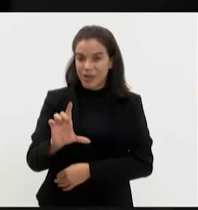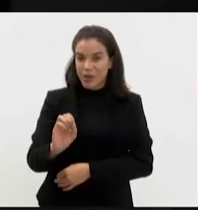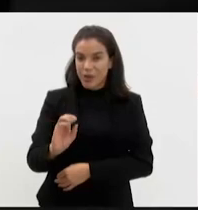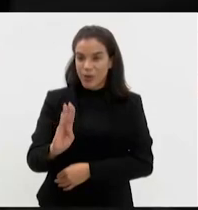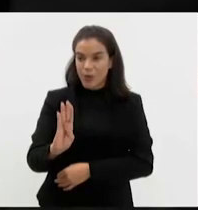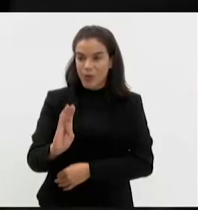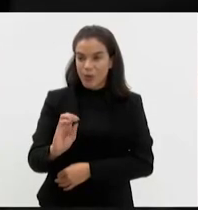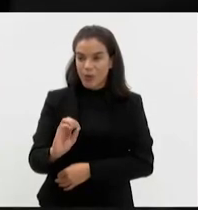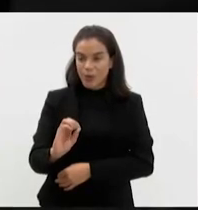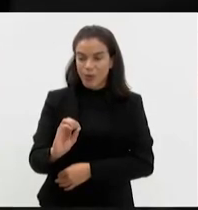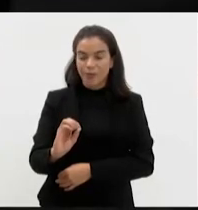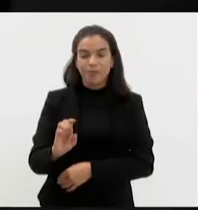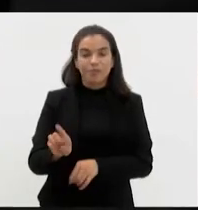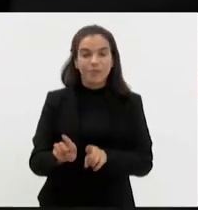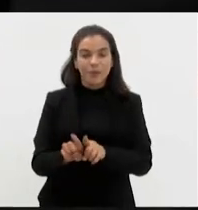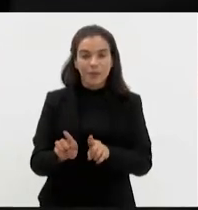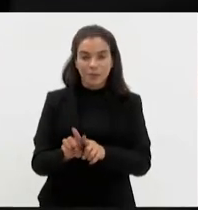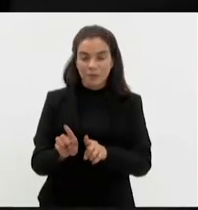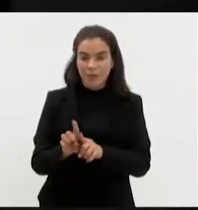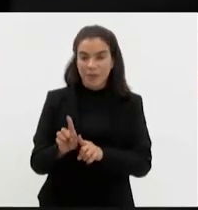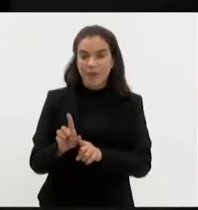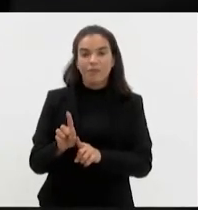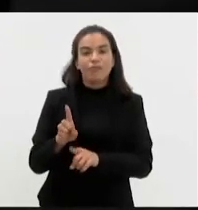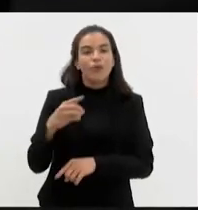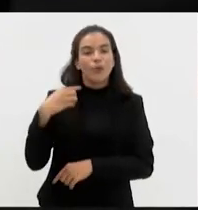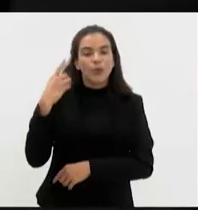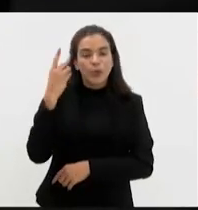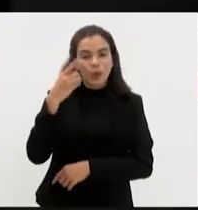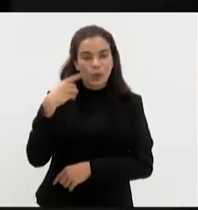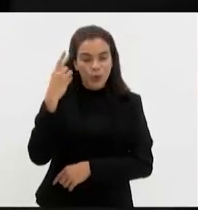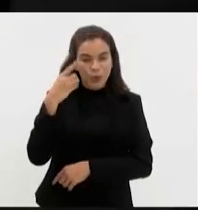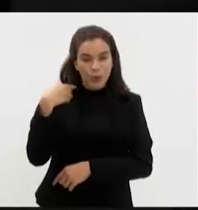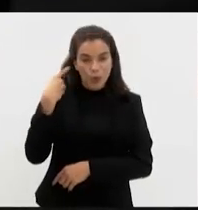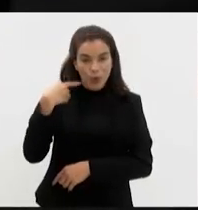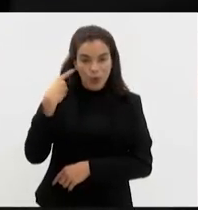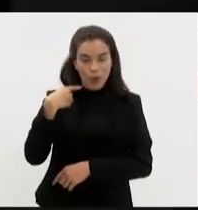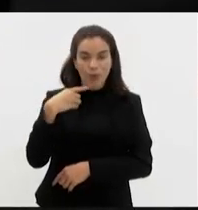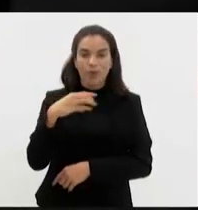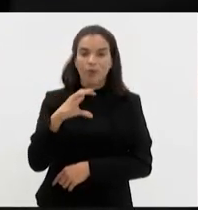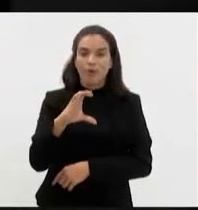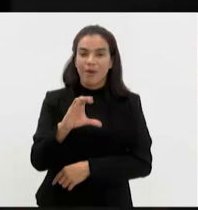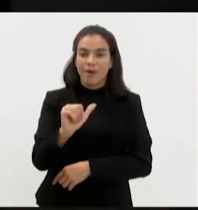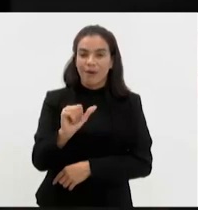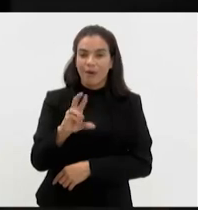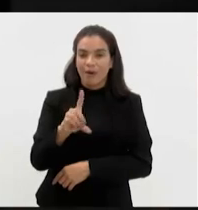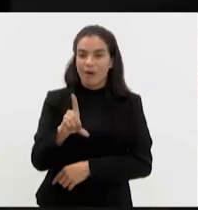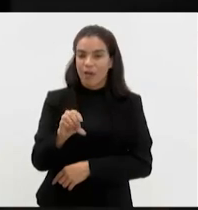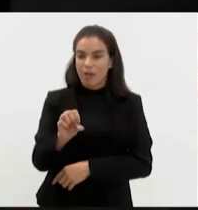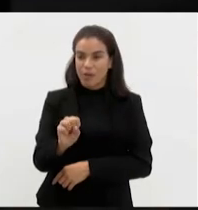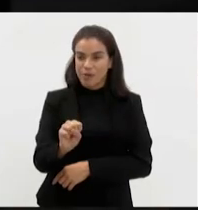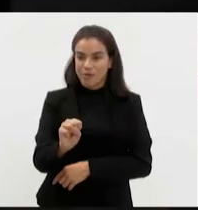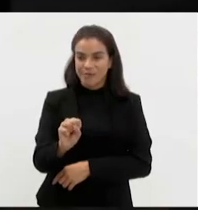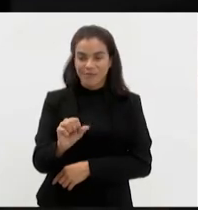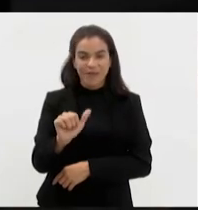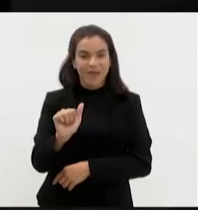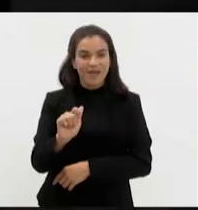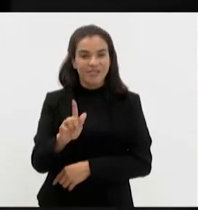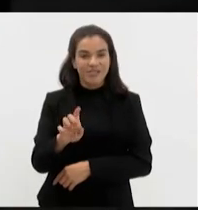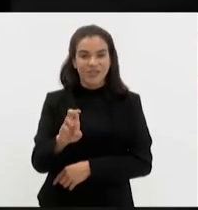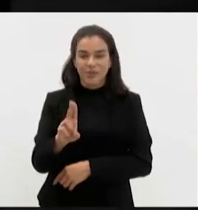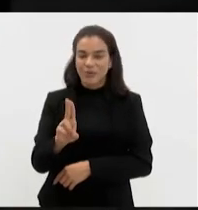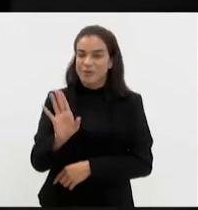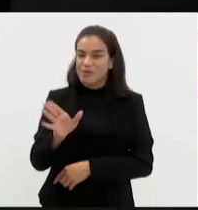conosco do Dr José Carlos solto nosso diretor da Escola Superior da AGU já tá ficando